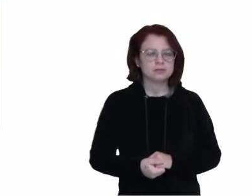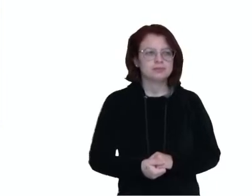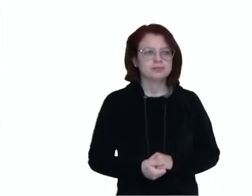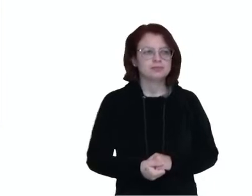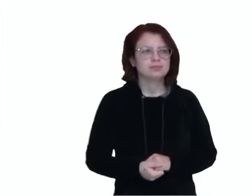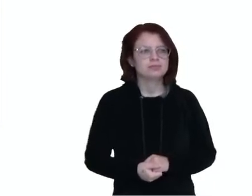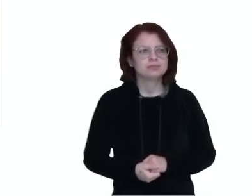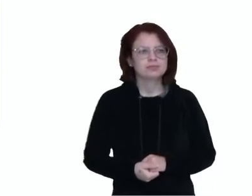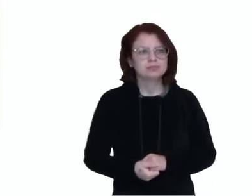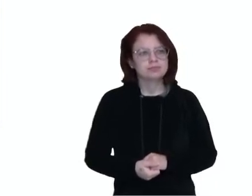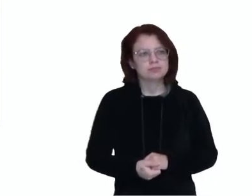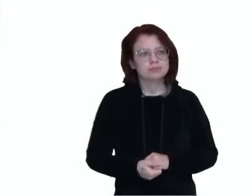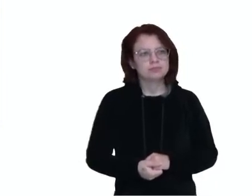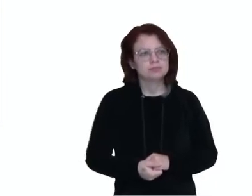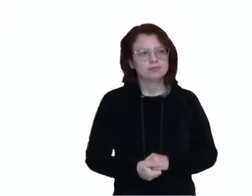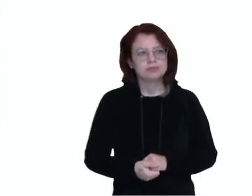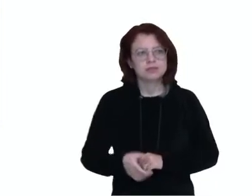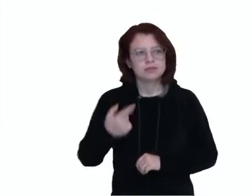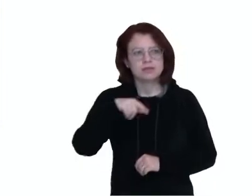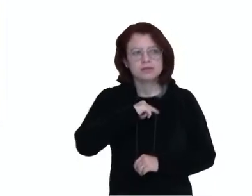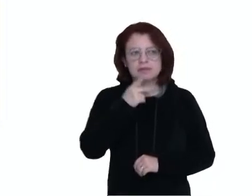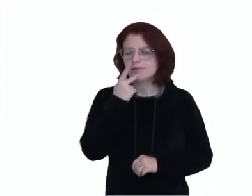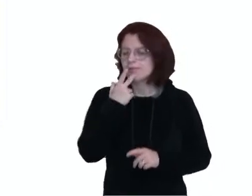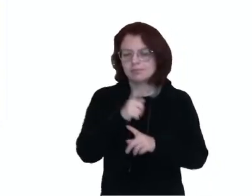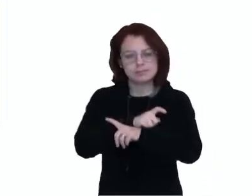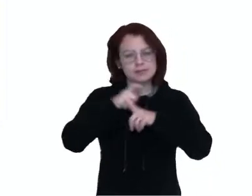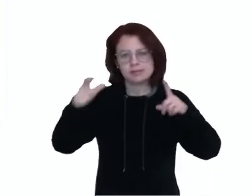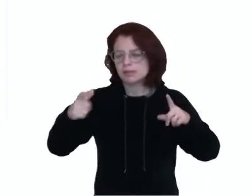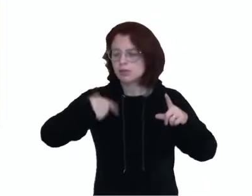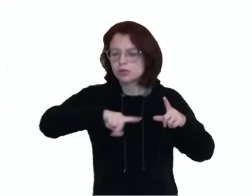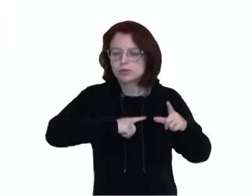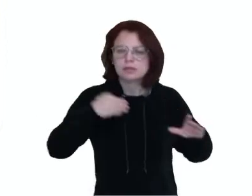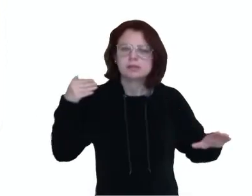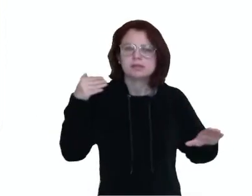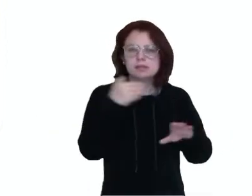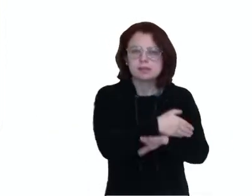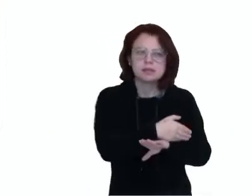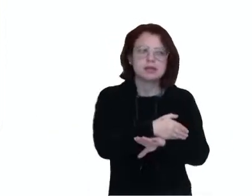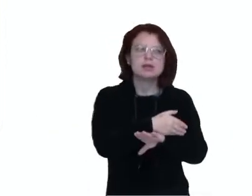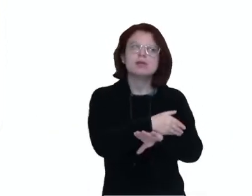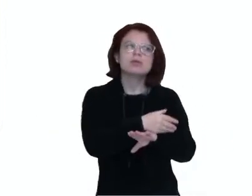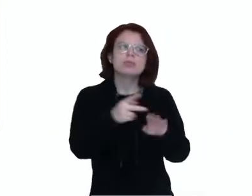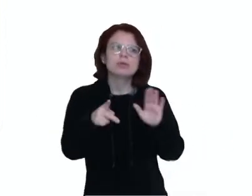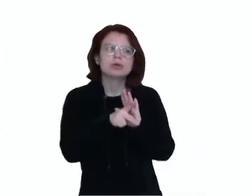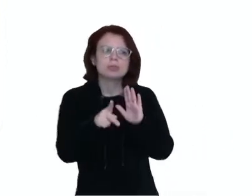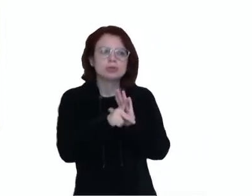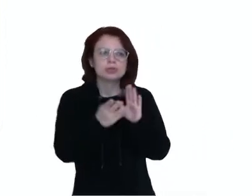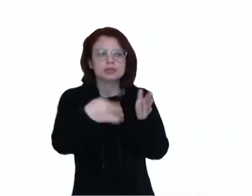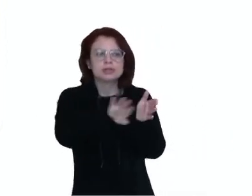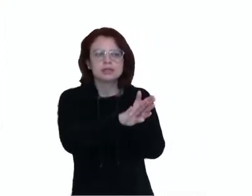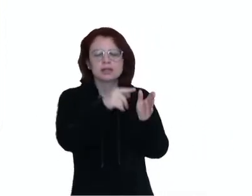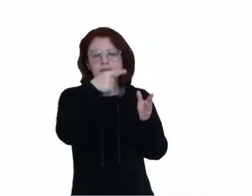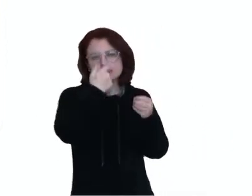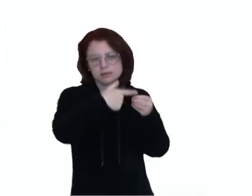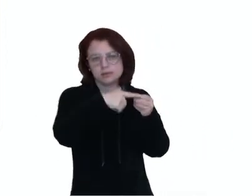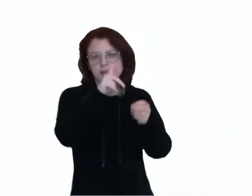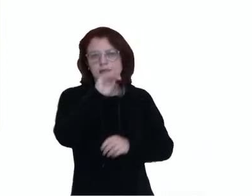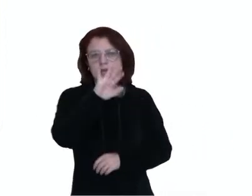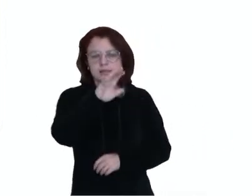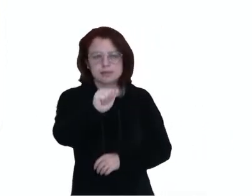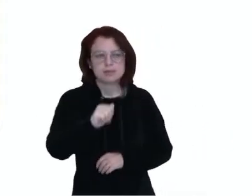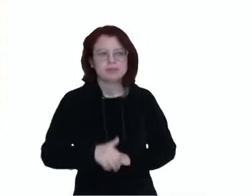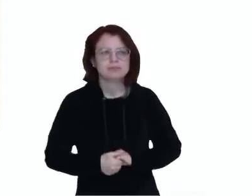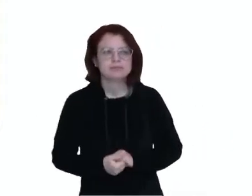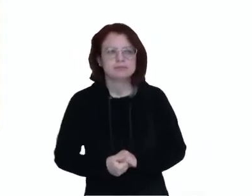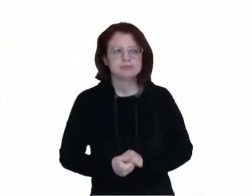Império Persa resolveu, não, vamos aumentar o negócio, vamos começar a expandir e vamos conseguir chegar na Grécia, né? O exército de Dário